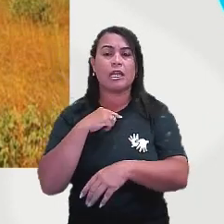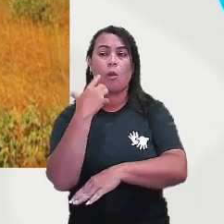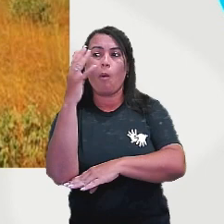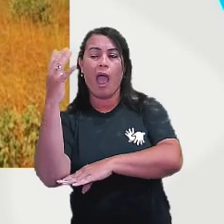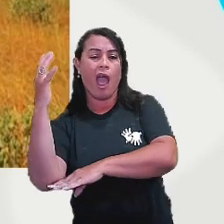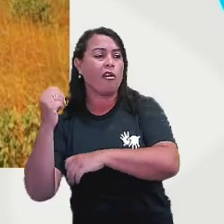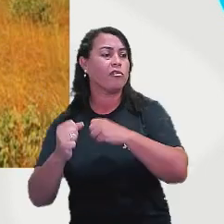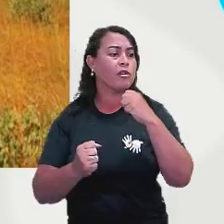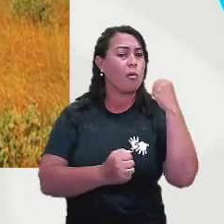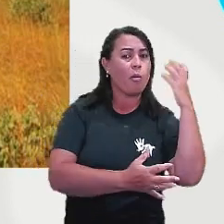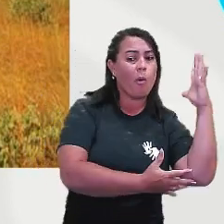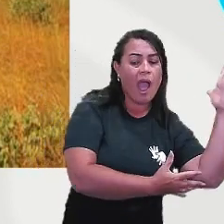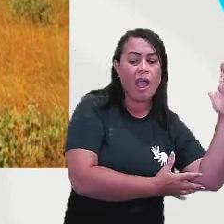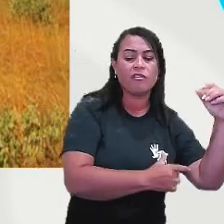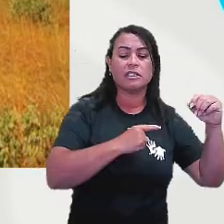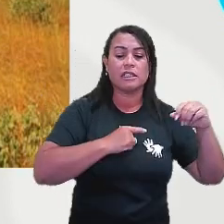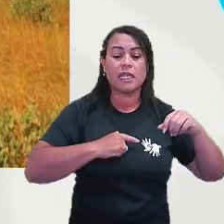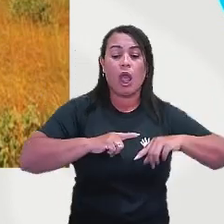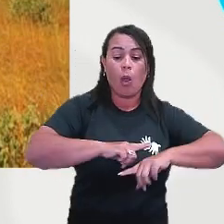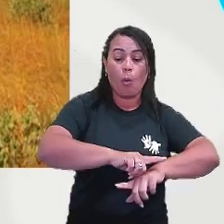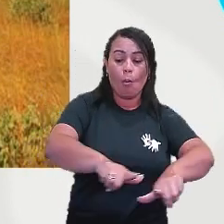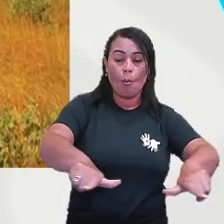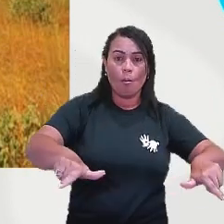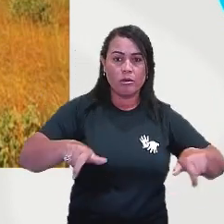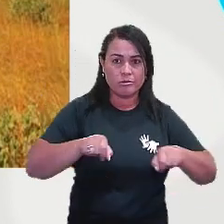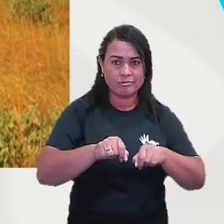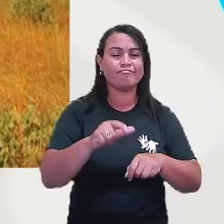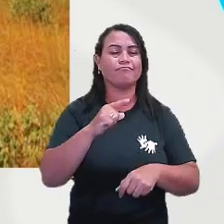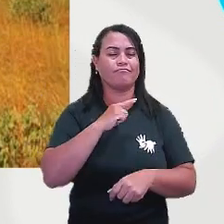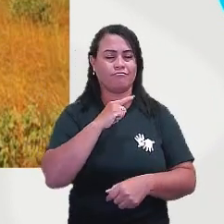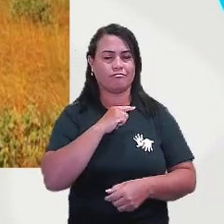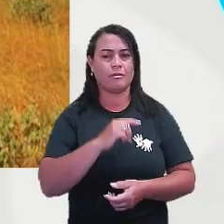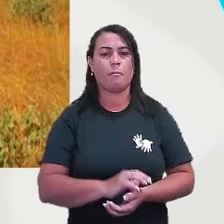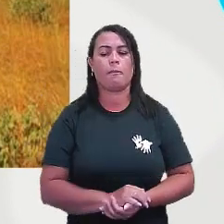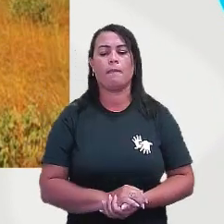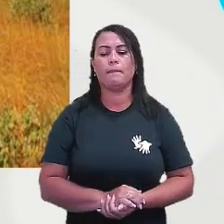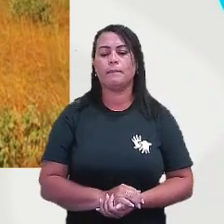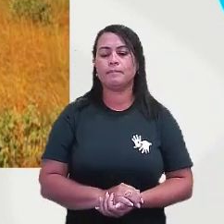para outra há um espaço muito grande entre elas.